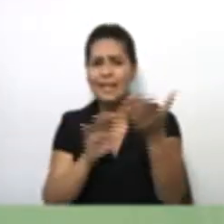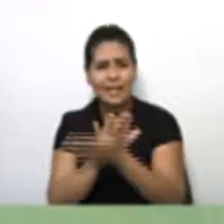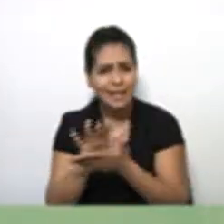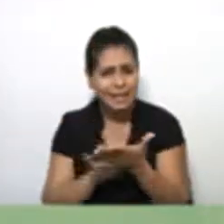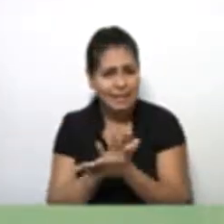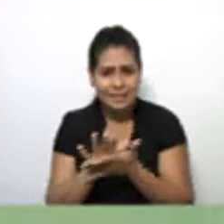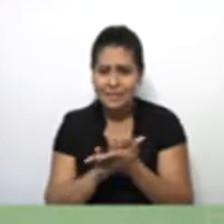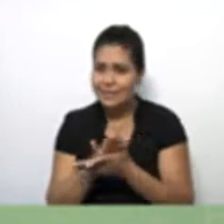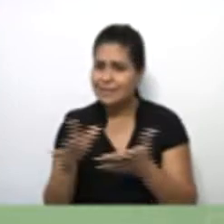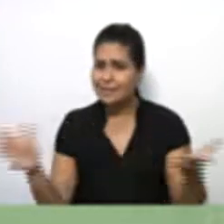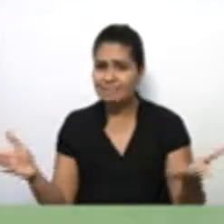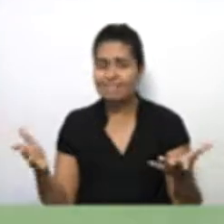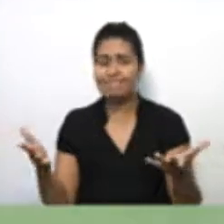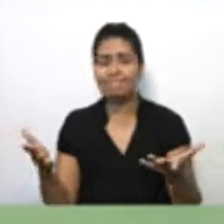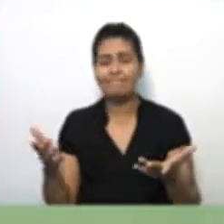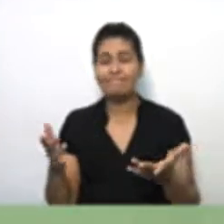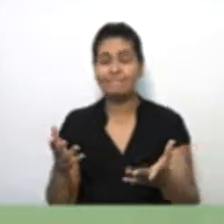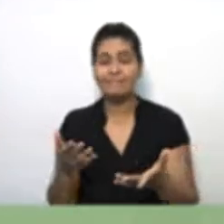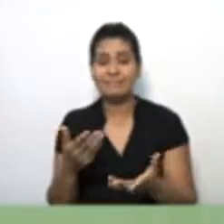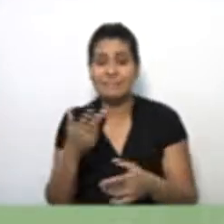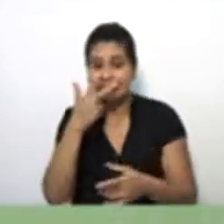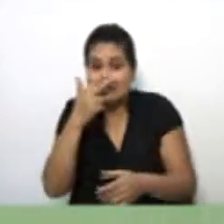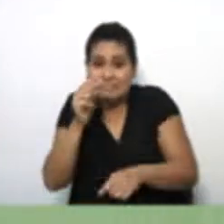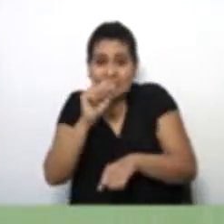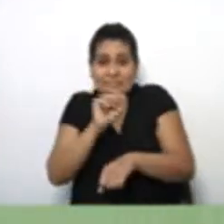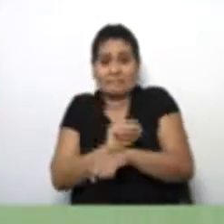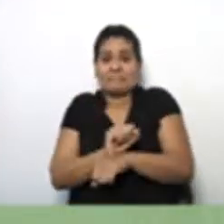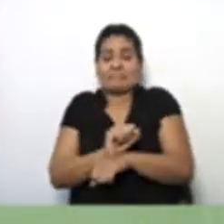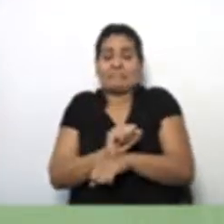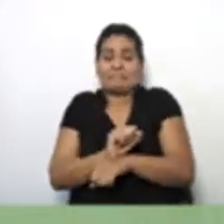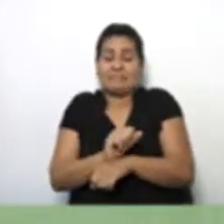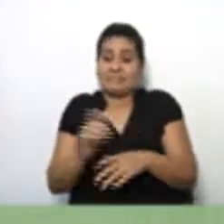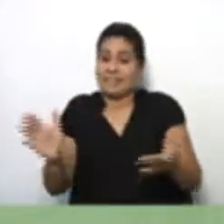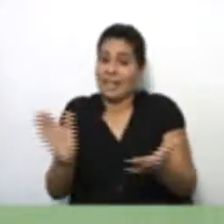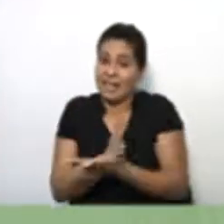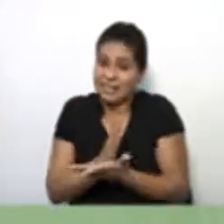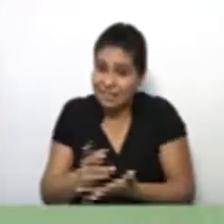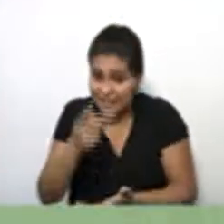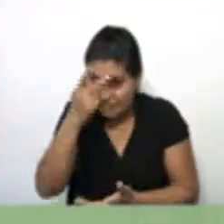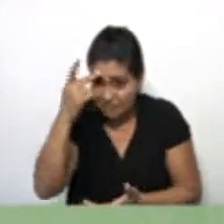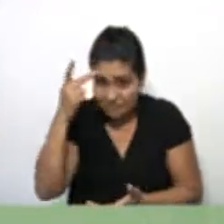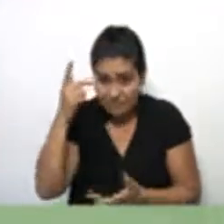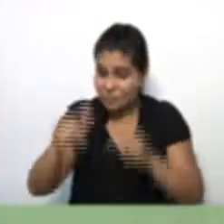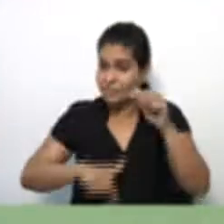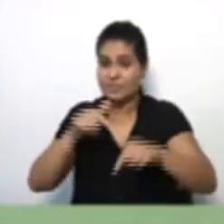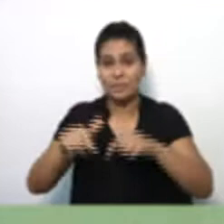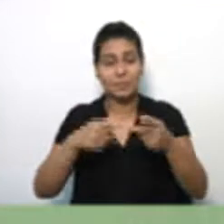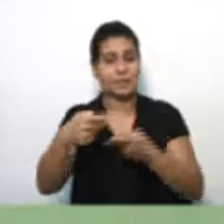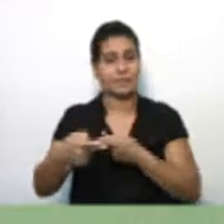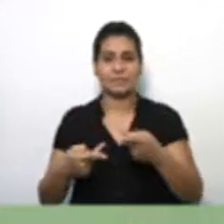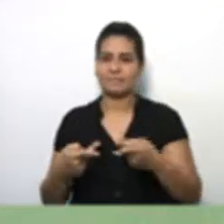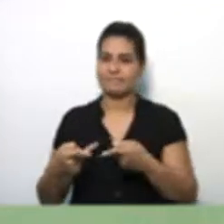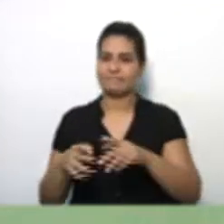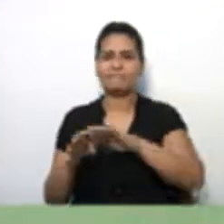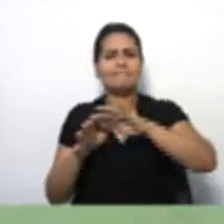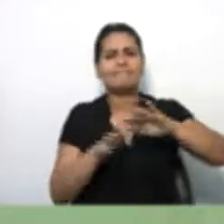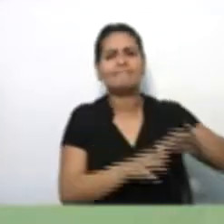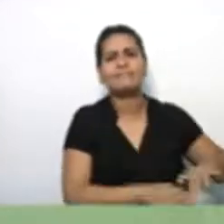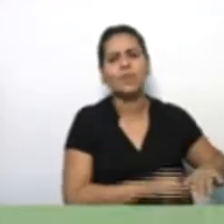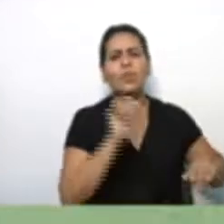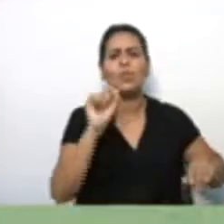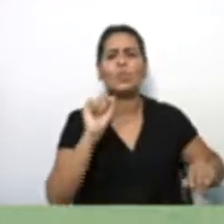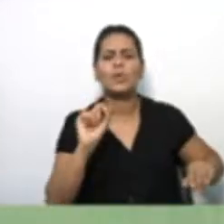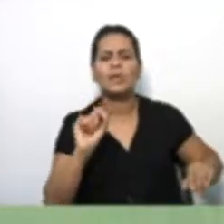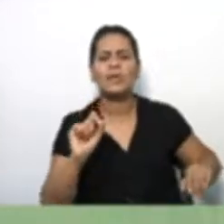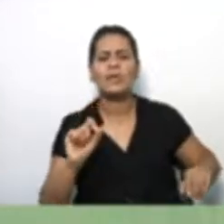não agir, né? Se você entrar naquela situação, muitas pessoas não trabalham com planejamento. Elas trabalham com isso